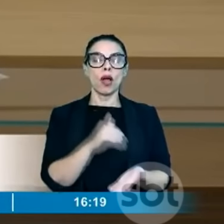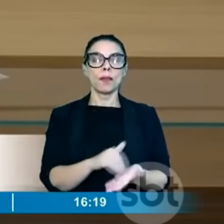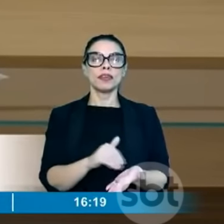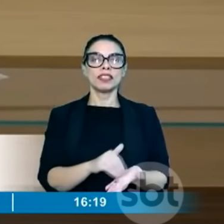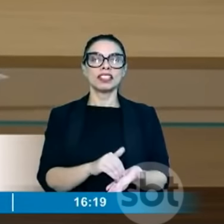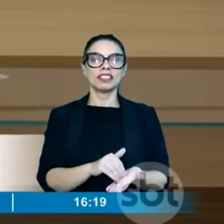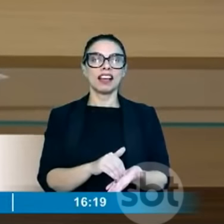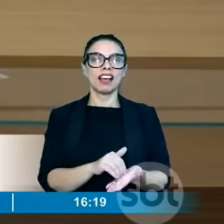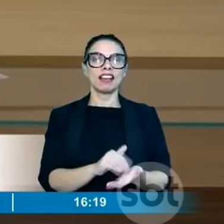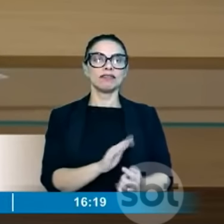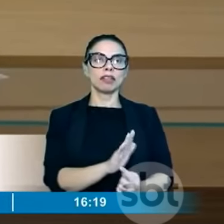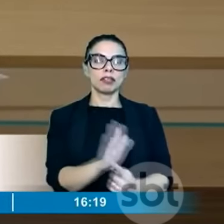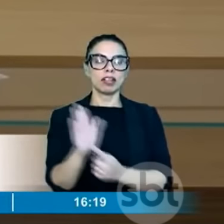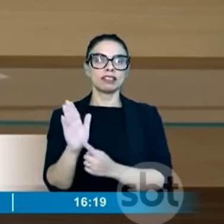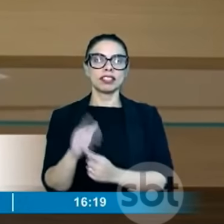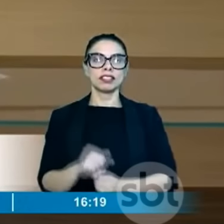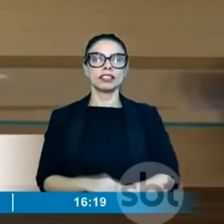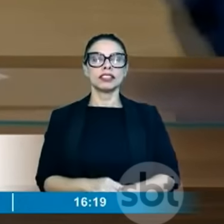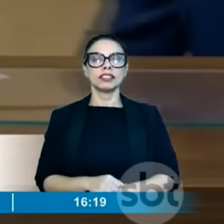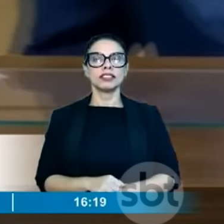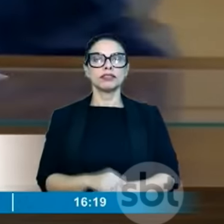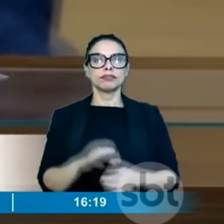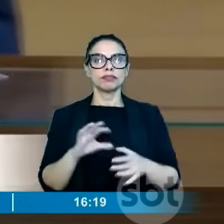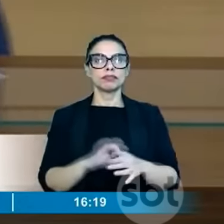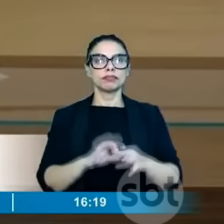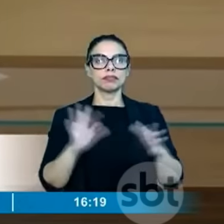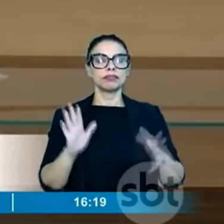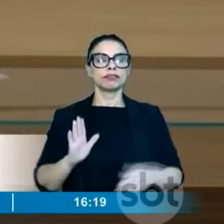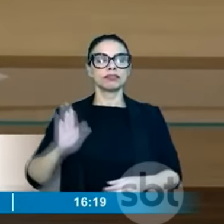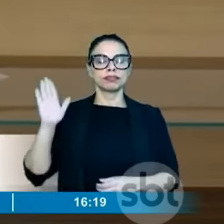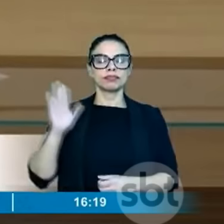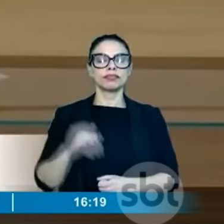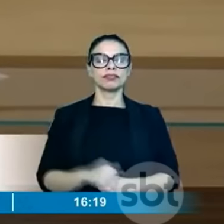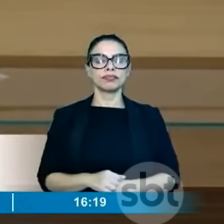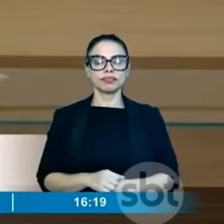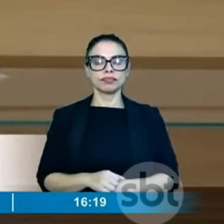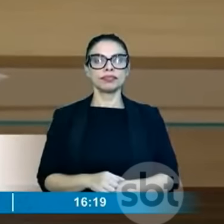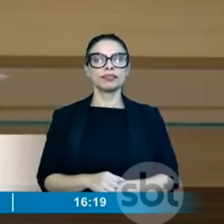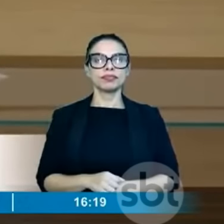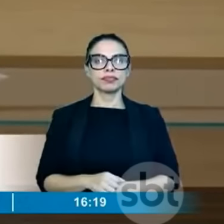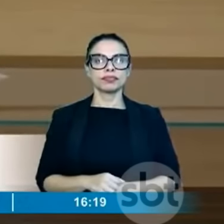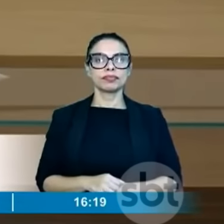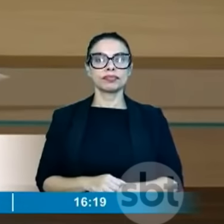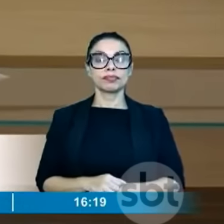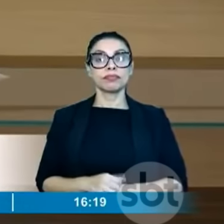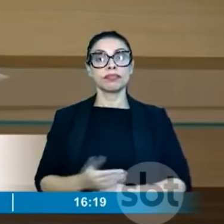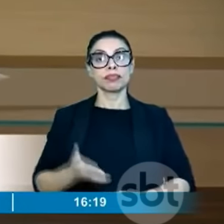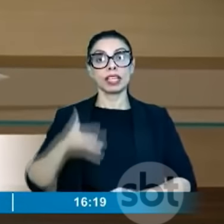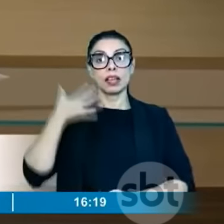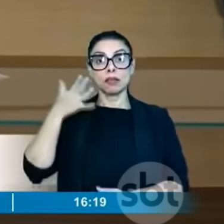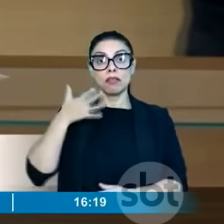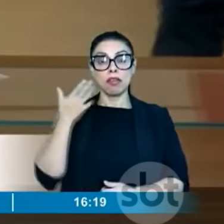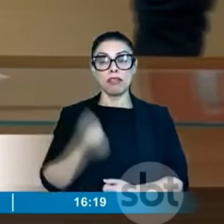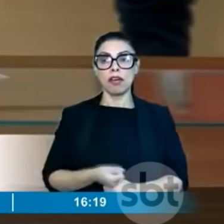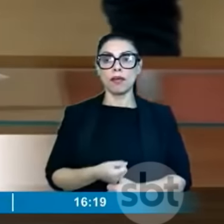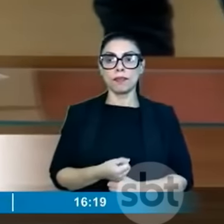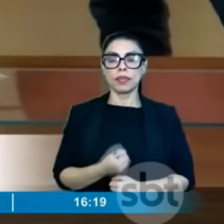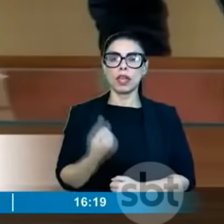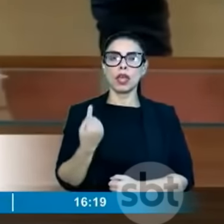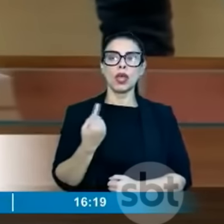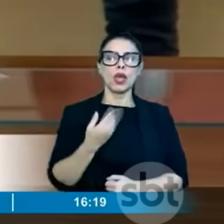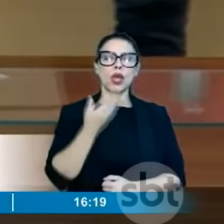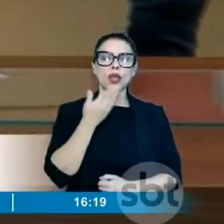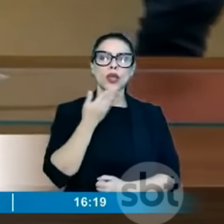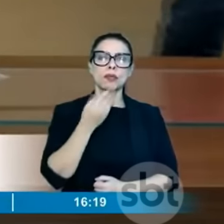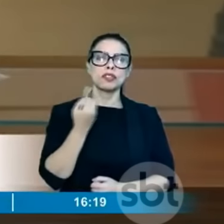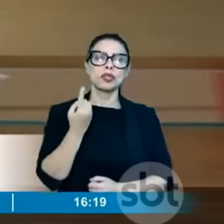envolvidos no esquema que facilitou a introdução do PCC na administração da cidade por meio de licitações e